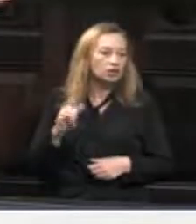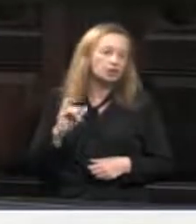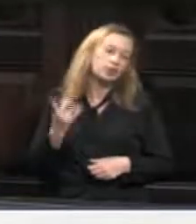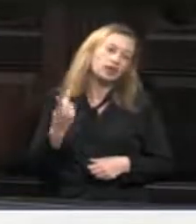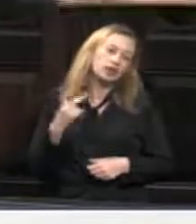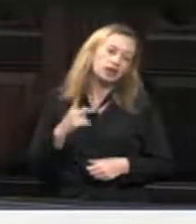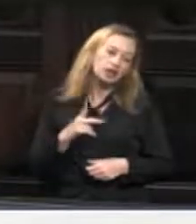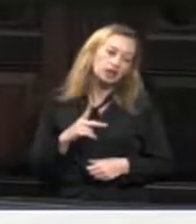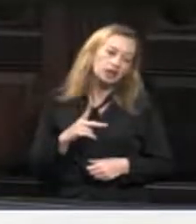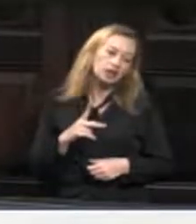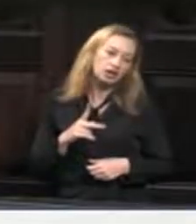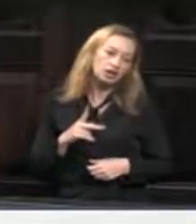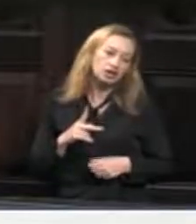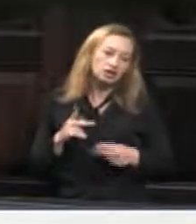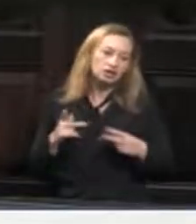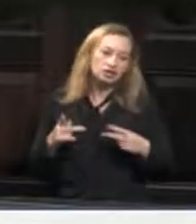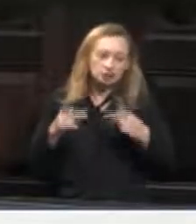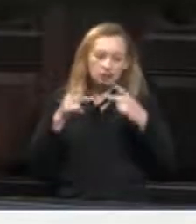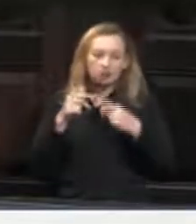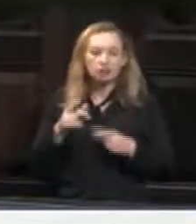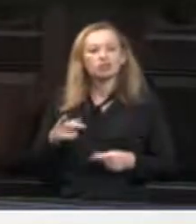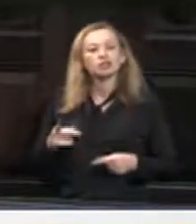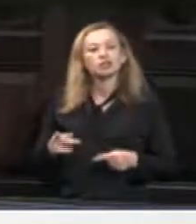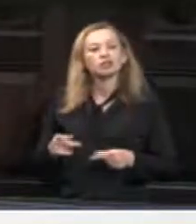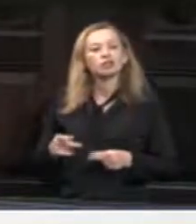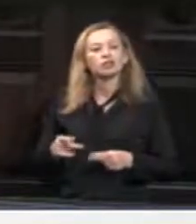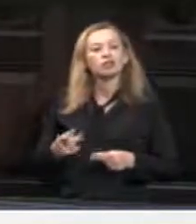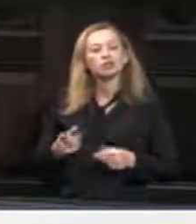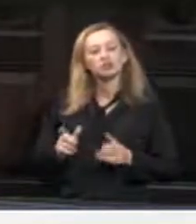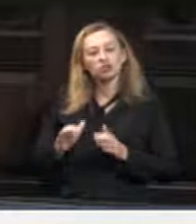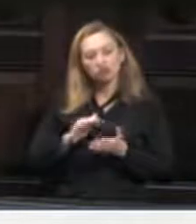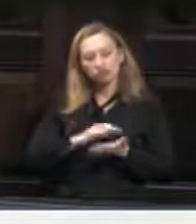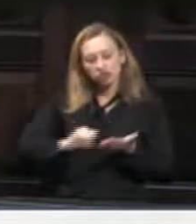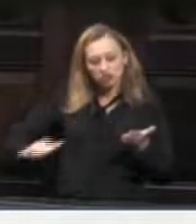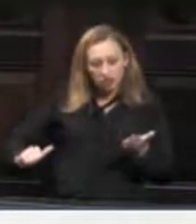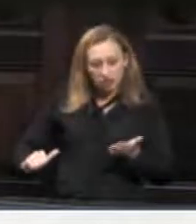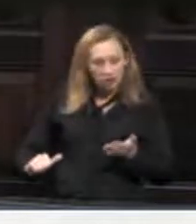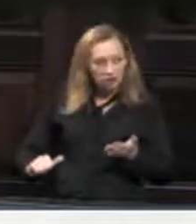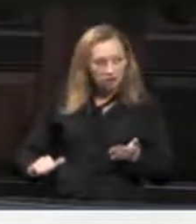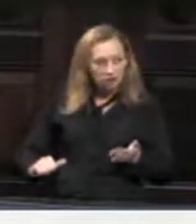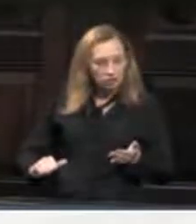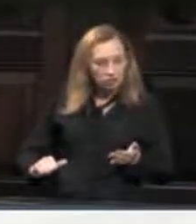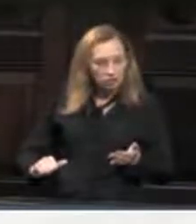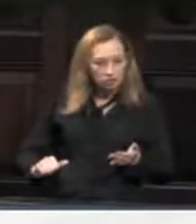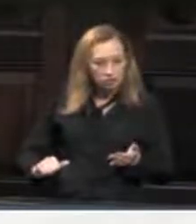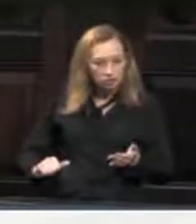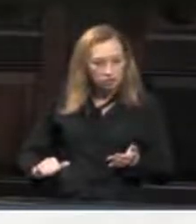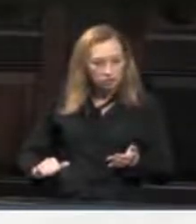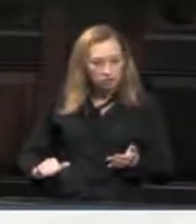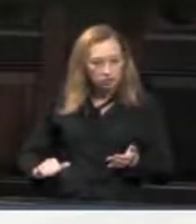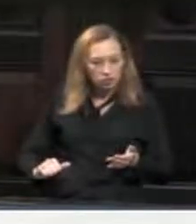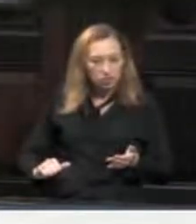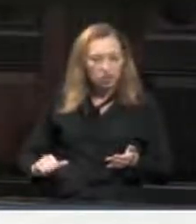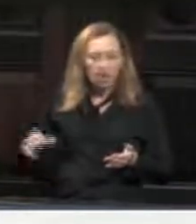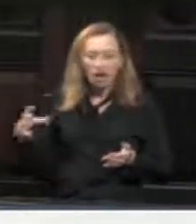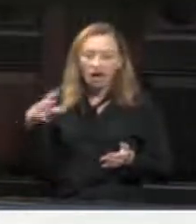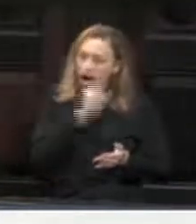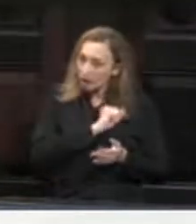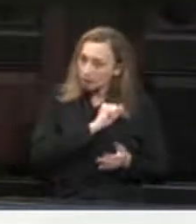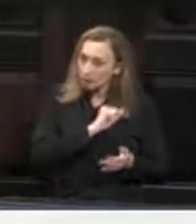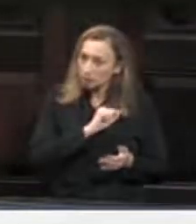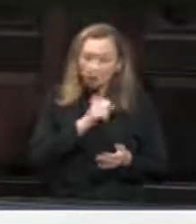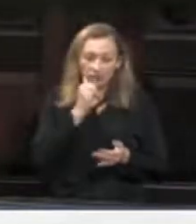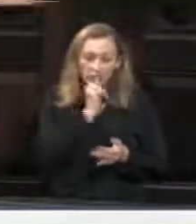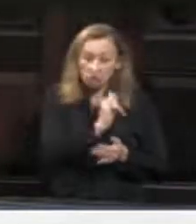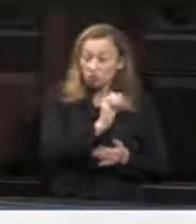Humanos, para o Corredor Cultural da Lapa, de onde ele foi retirado abruptamente, sem prévio aviso, sem antes, quando